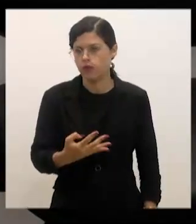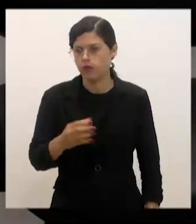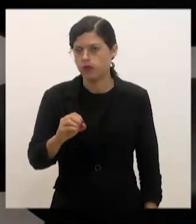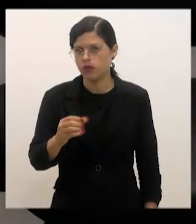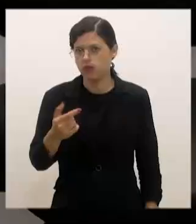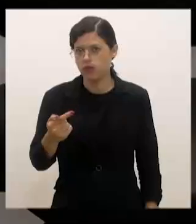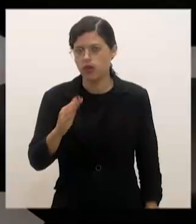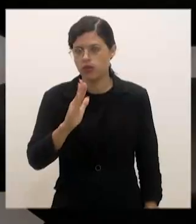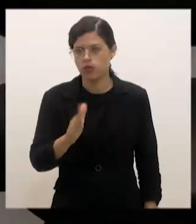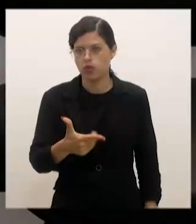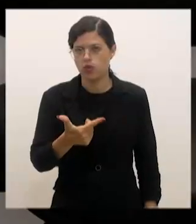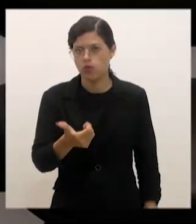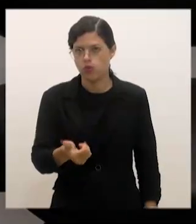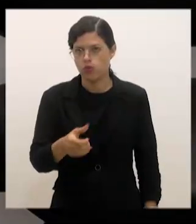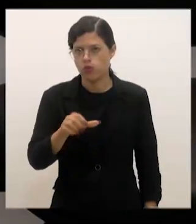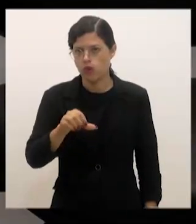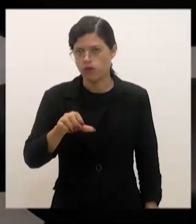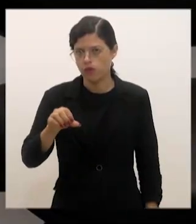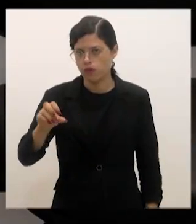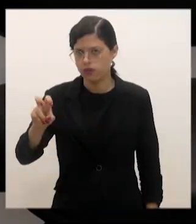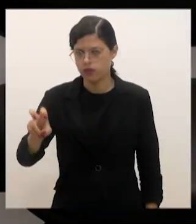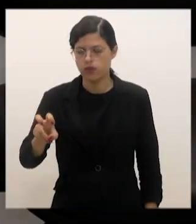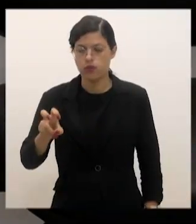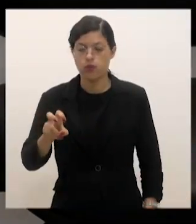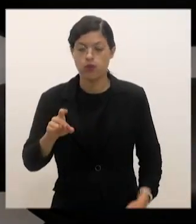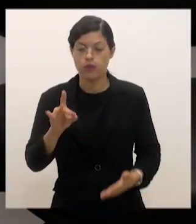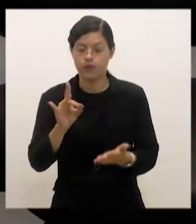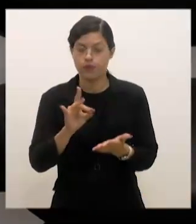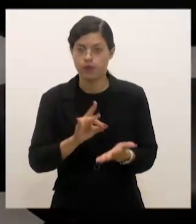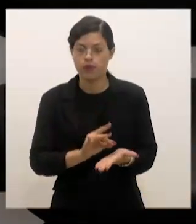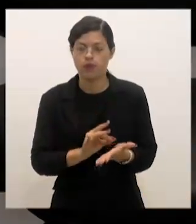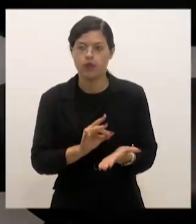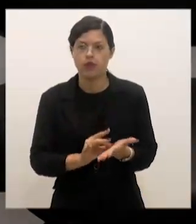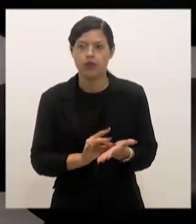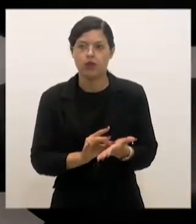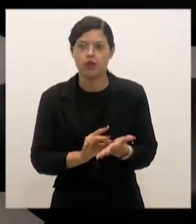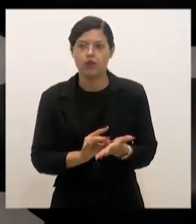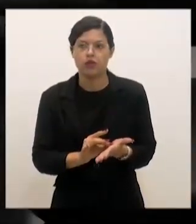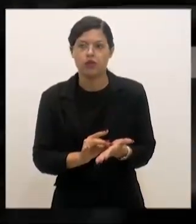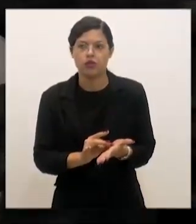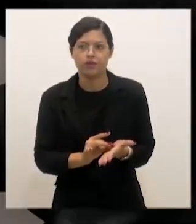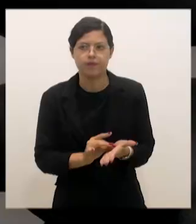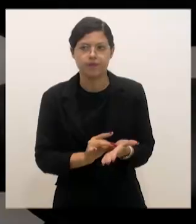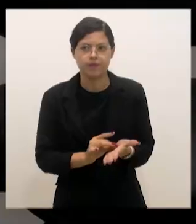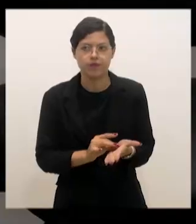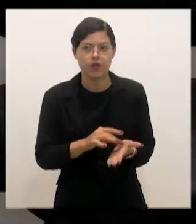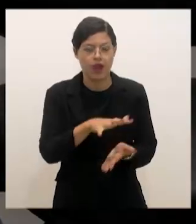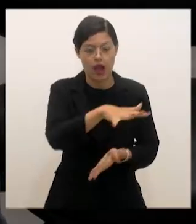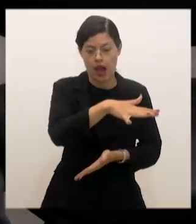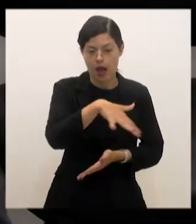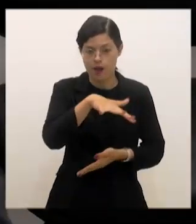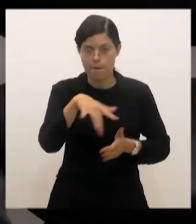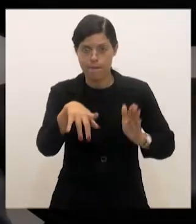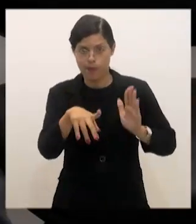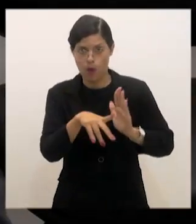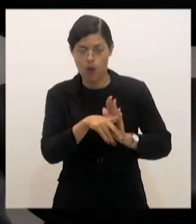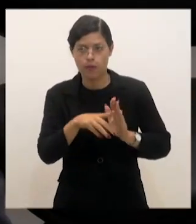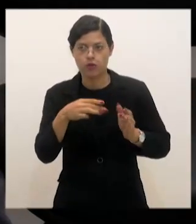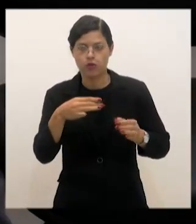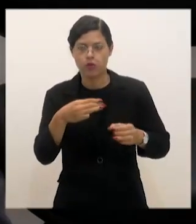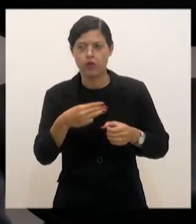2407 de 1995, que, na verdade, transfere áreas de um município, áreas